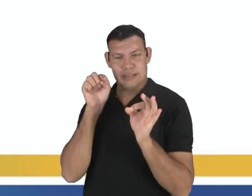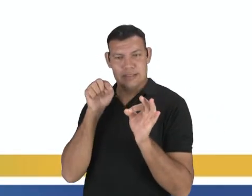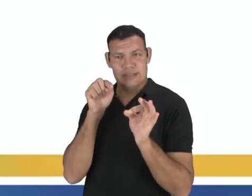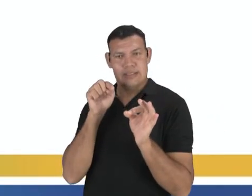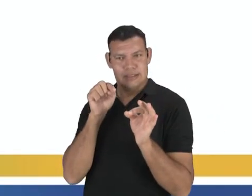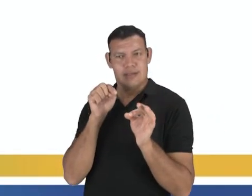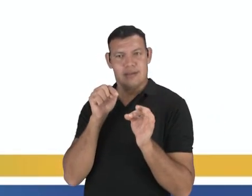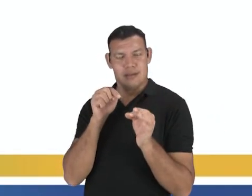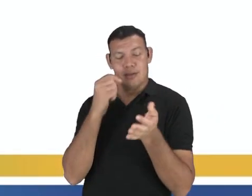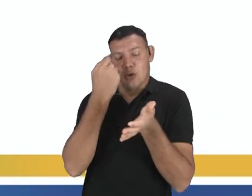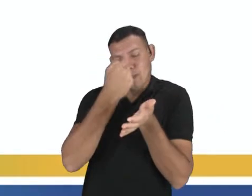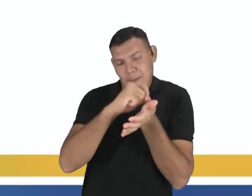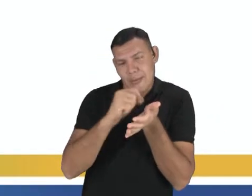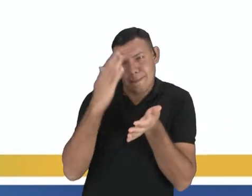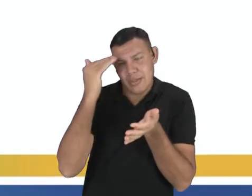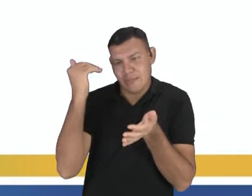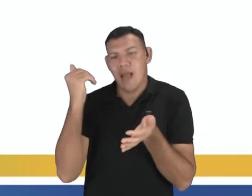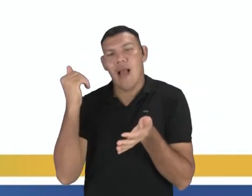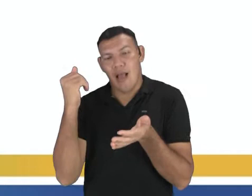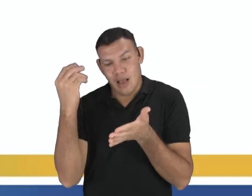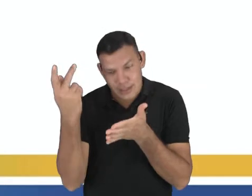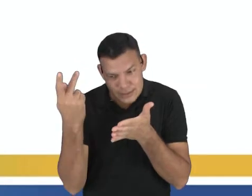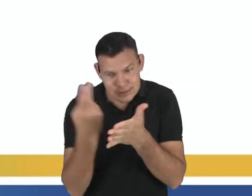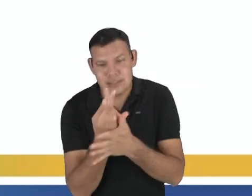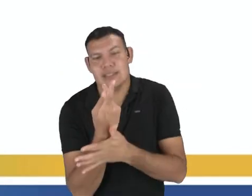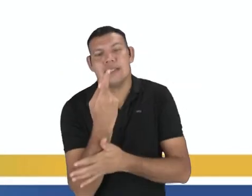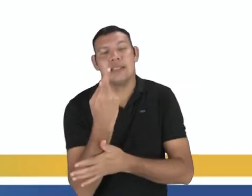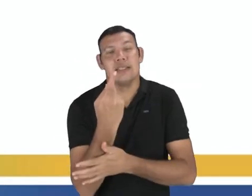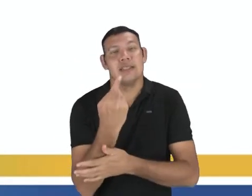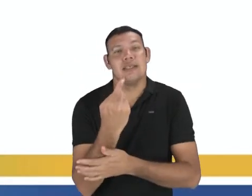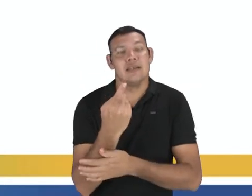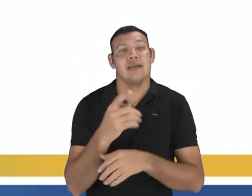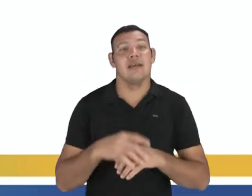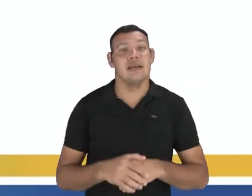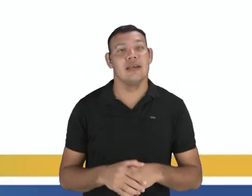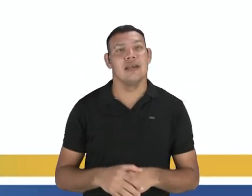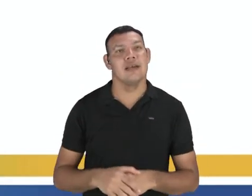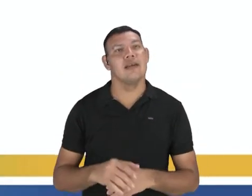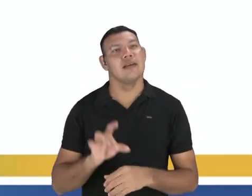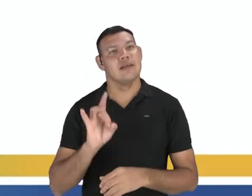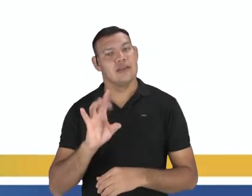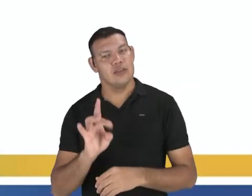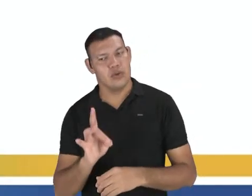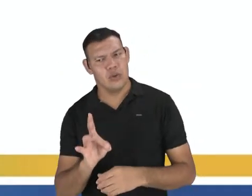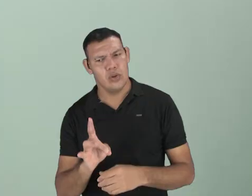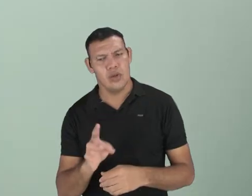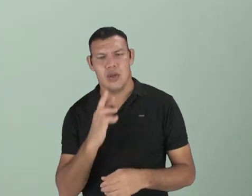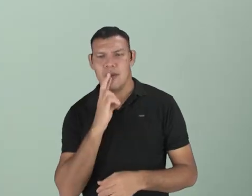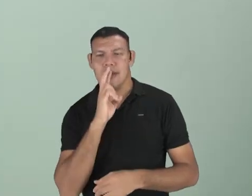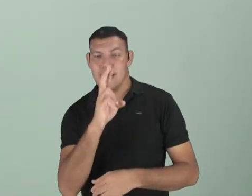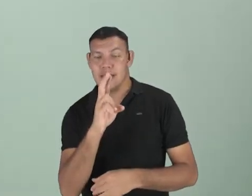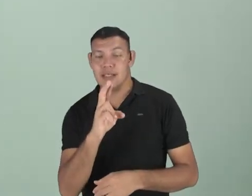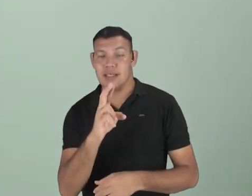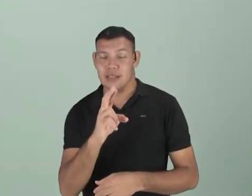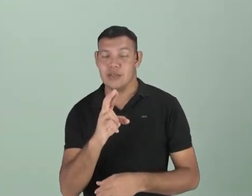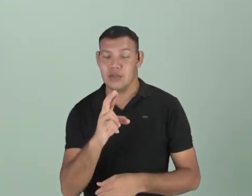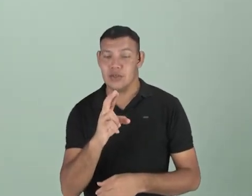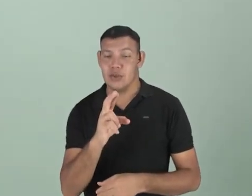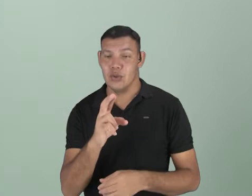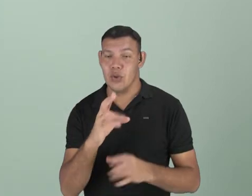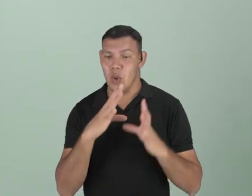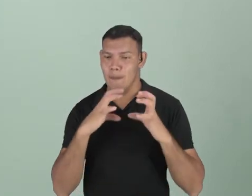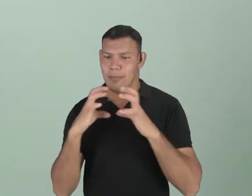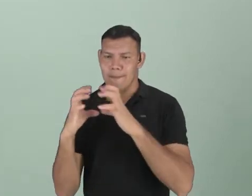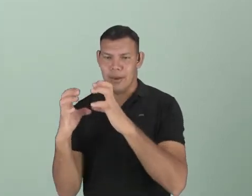o que os personagens fizeram para tentar solucionar o primeiro conflito. E aí, ó, nós já temos o início,